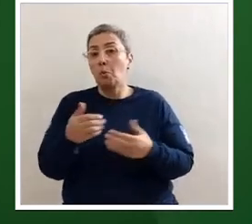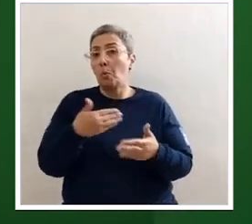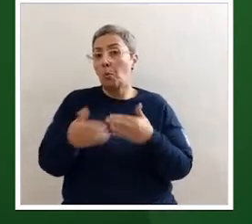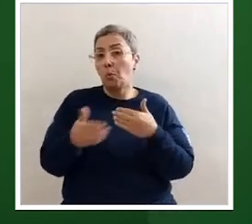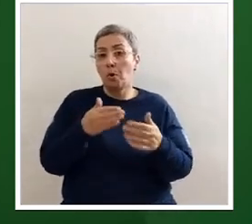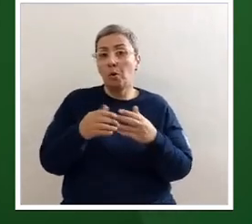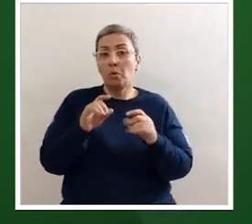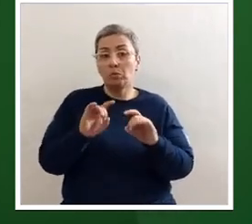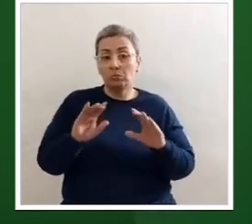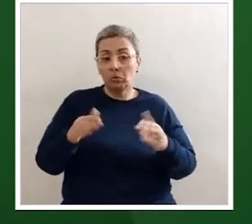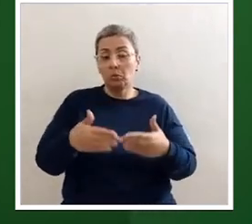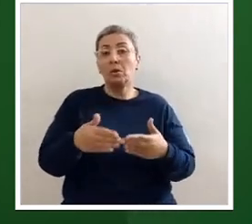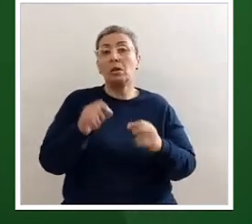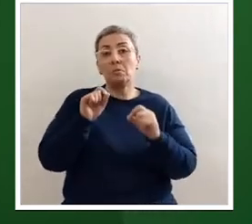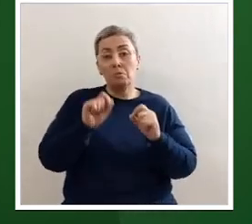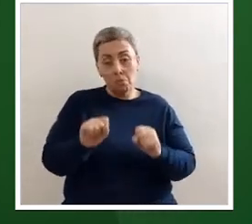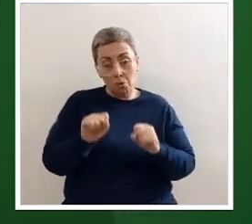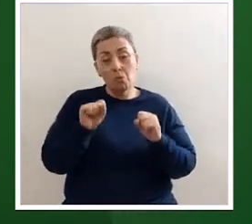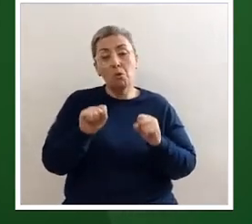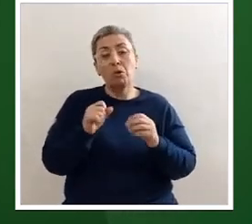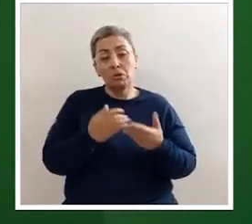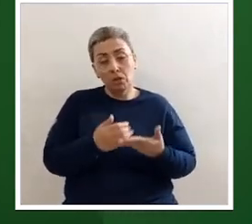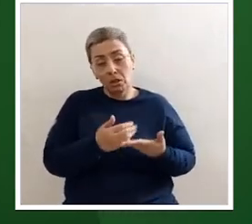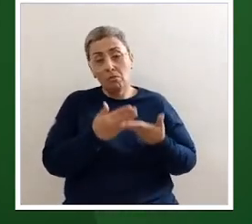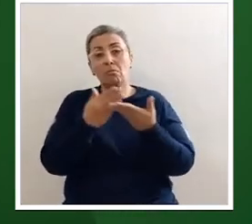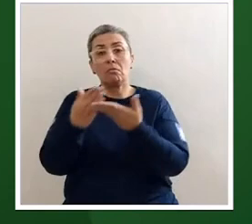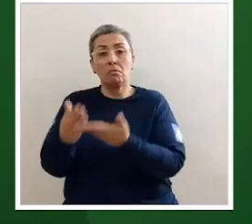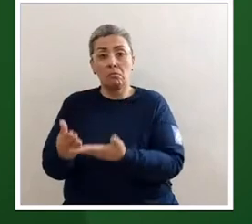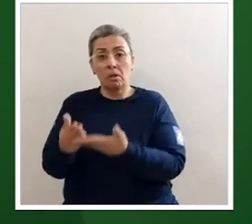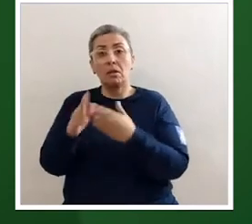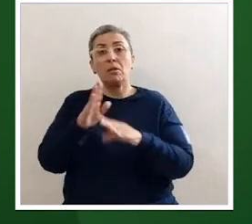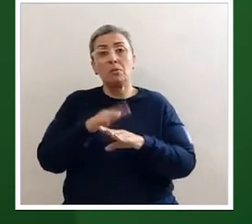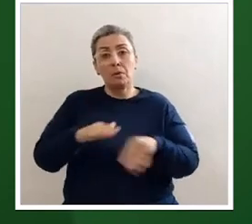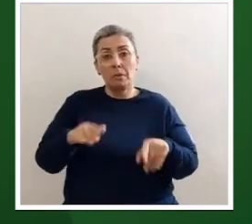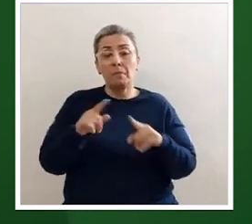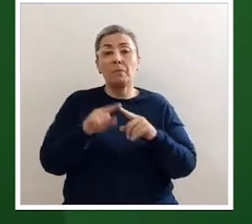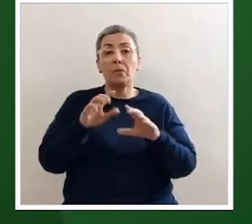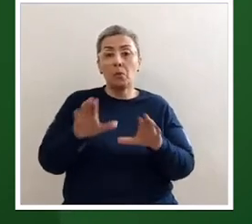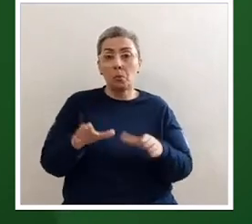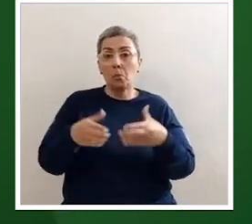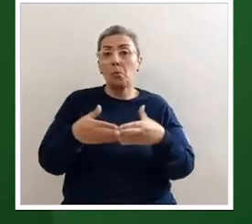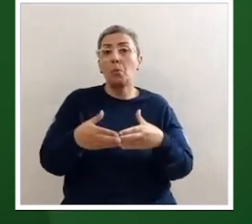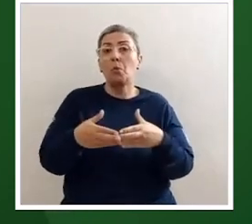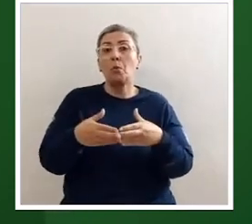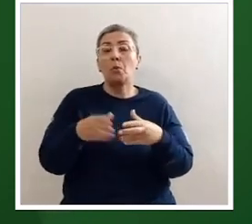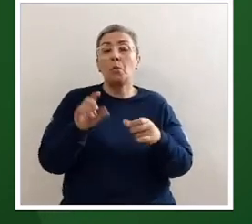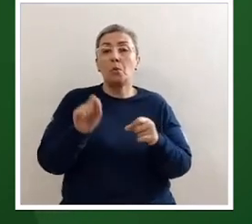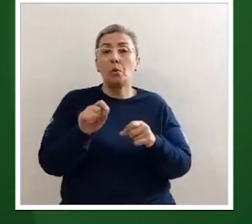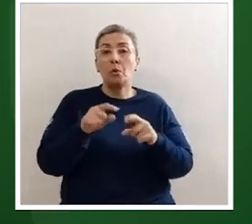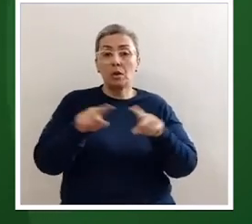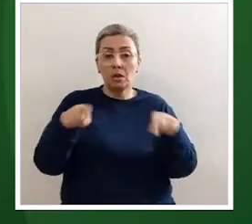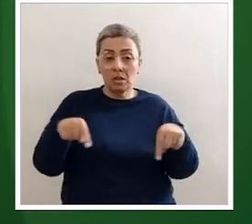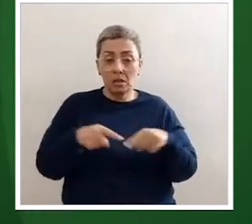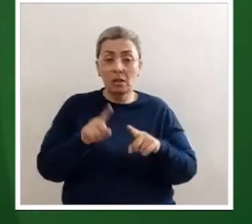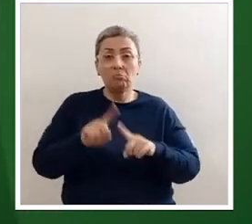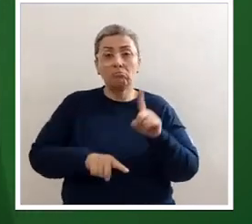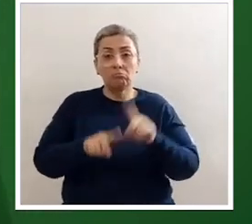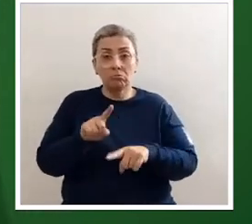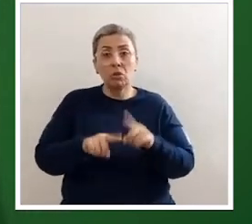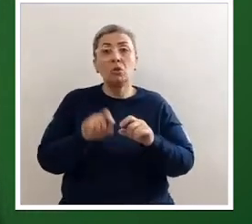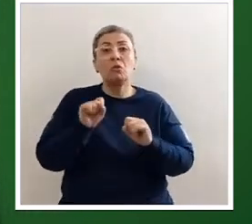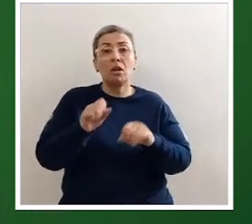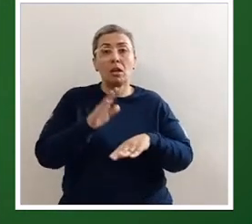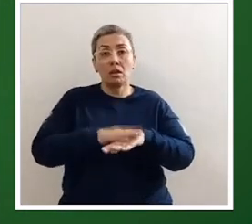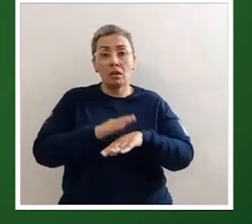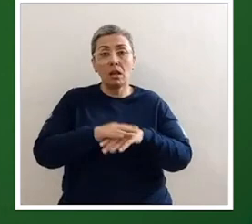outra especialidade a gente pode encaminhar essa criança a equipe da sala de recursos ela